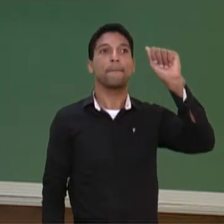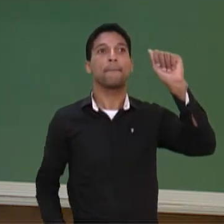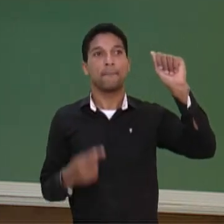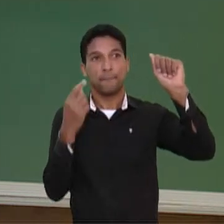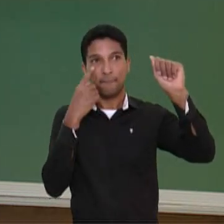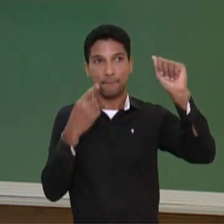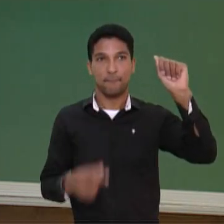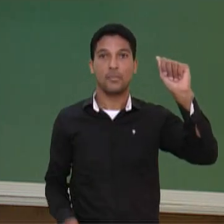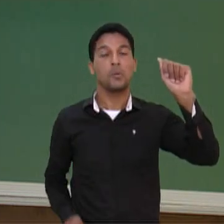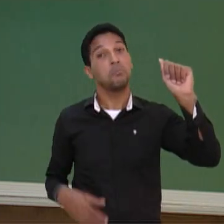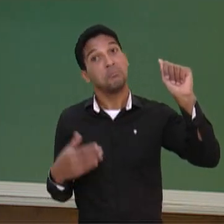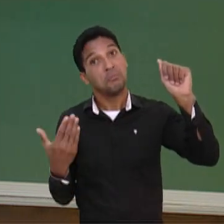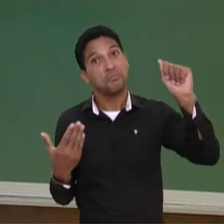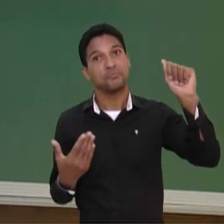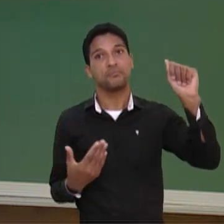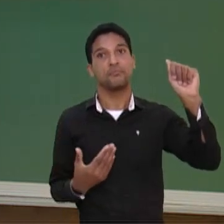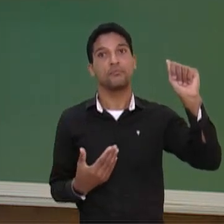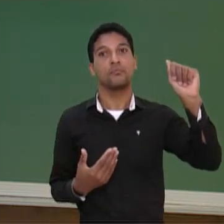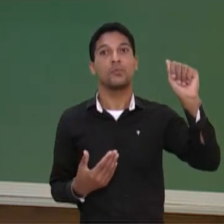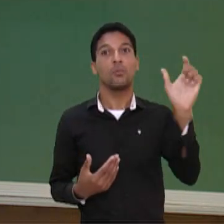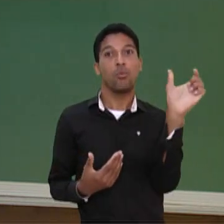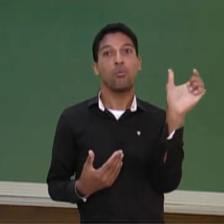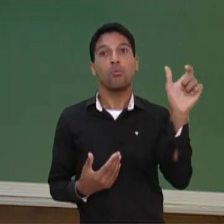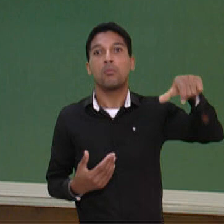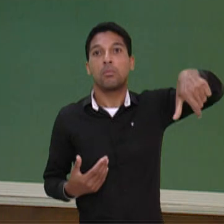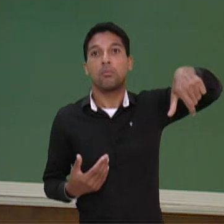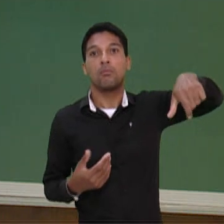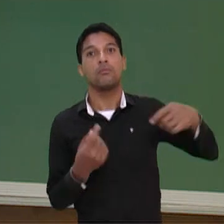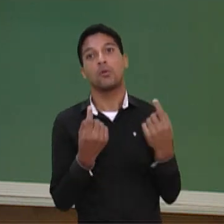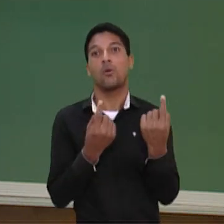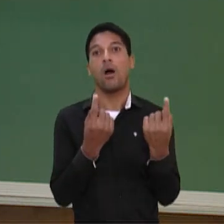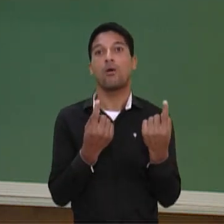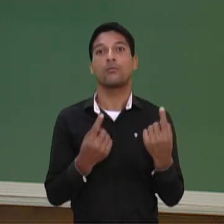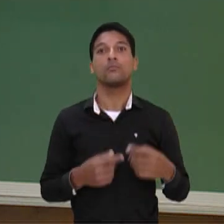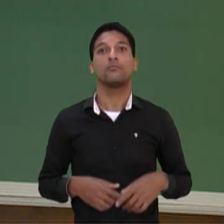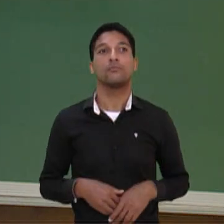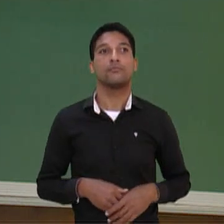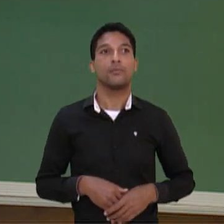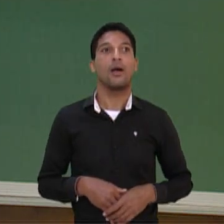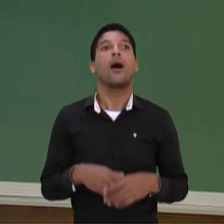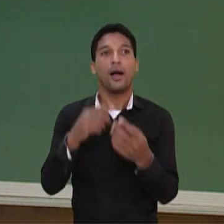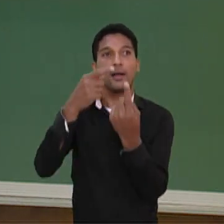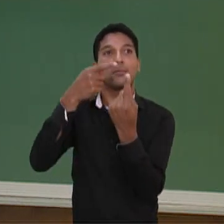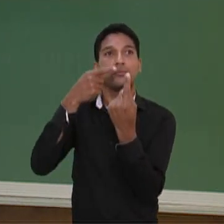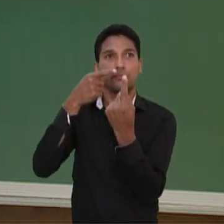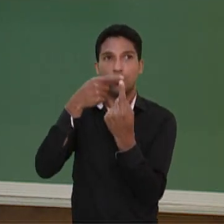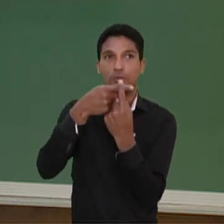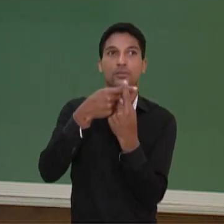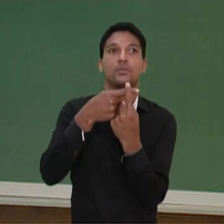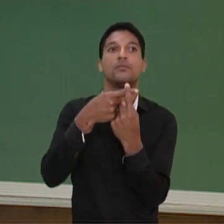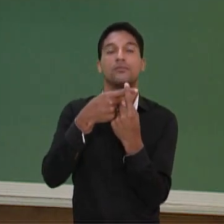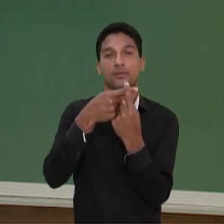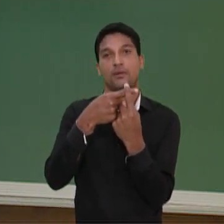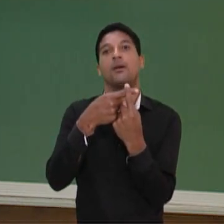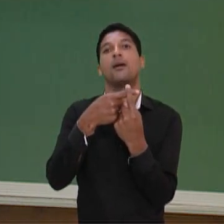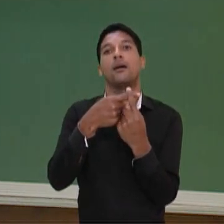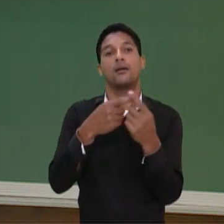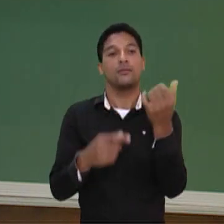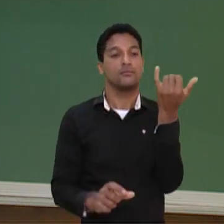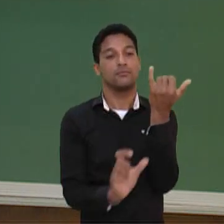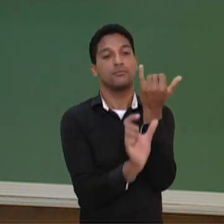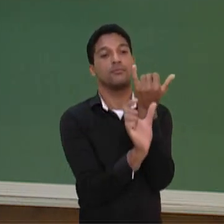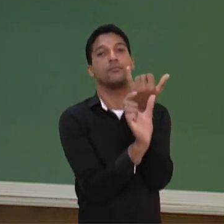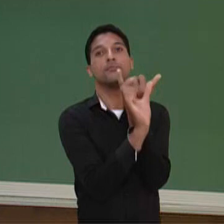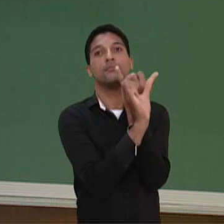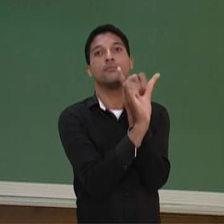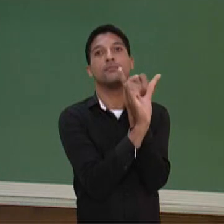3. Concavidade voltada para cima ou para baixo? Positivo? Então, nós temos concavidade